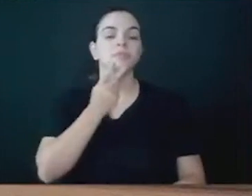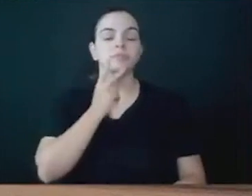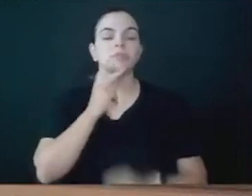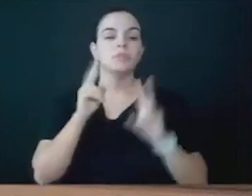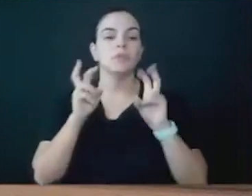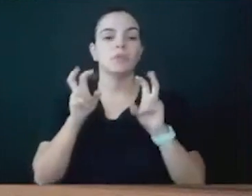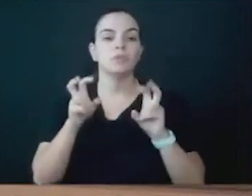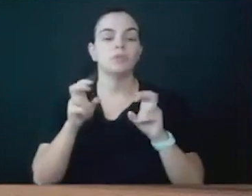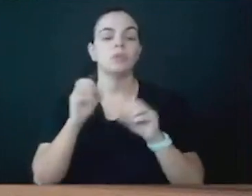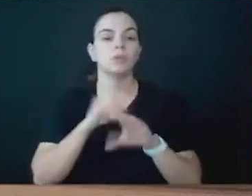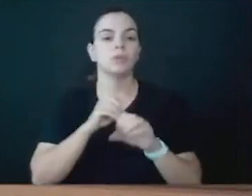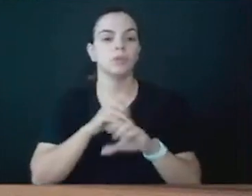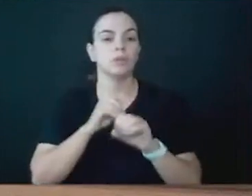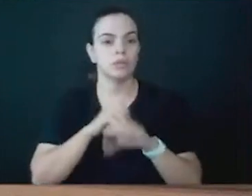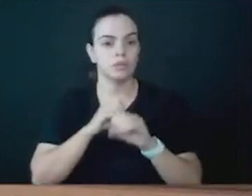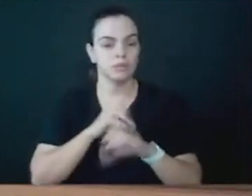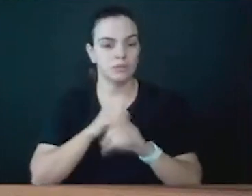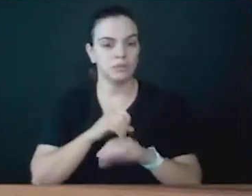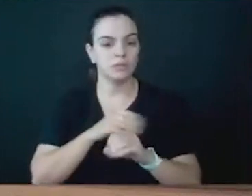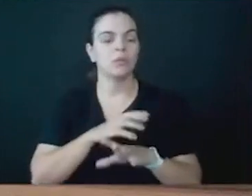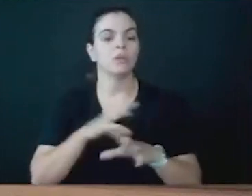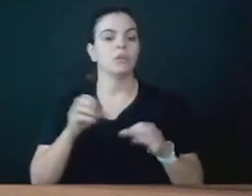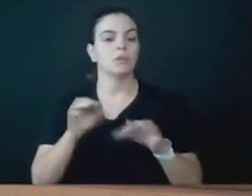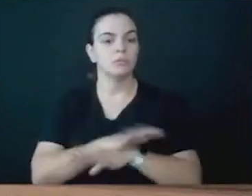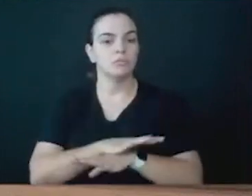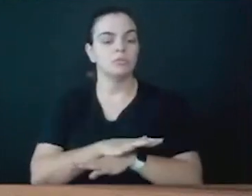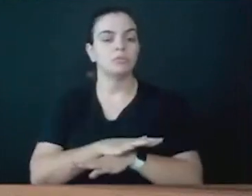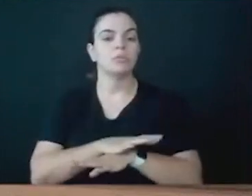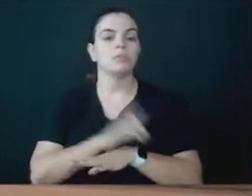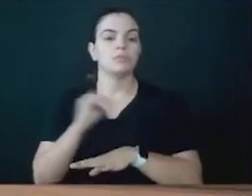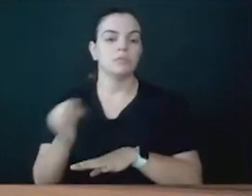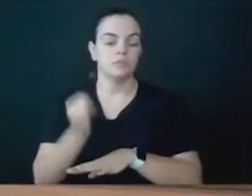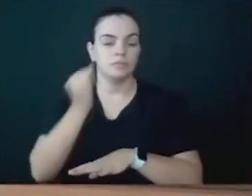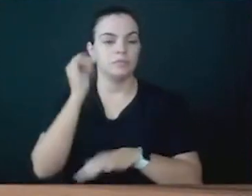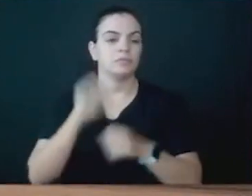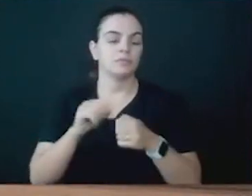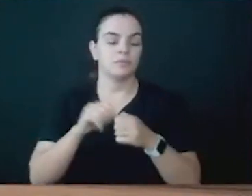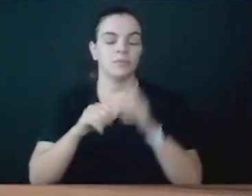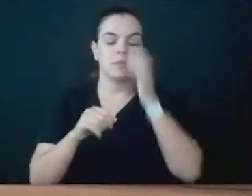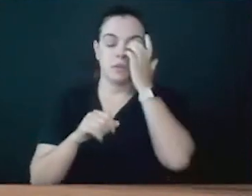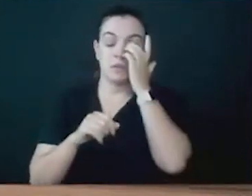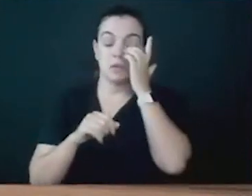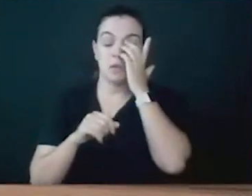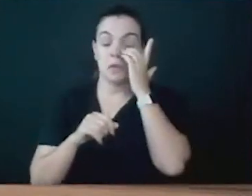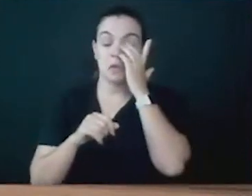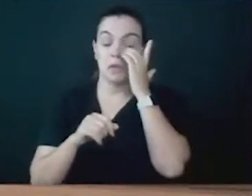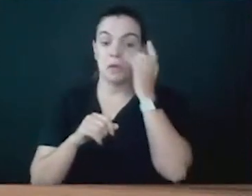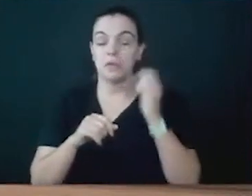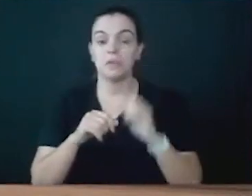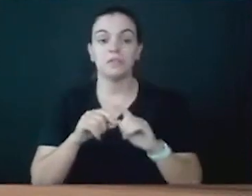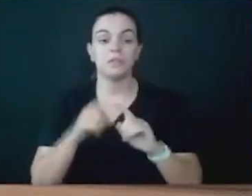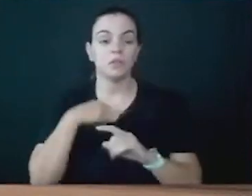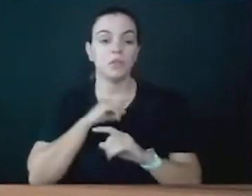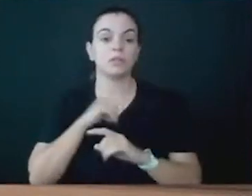integral, acho que é importante fazer, porque não está claro hoje, né? Nós temos já um resultado alcançado, mas se a gente vai nas